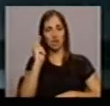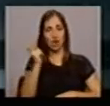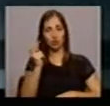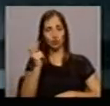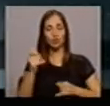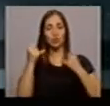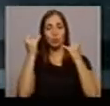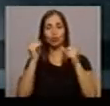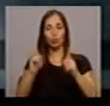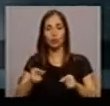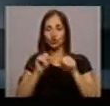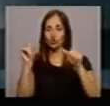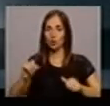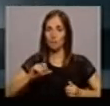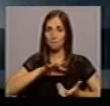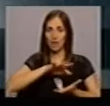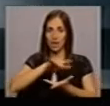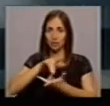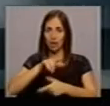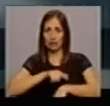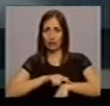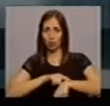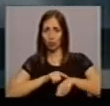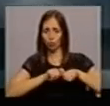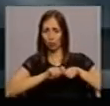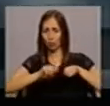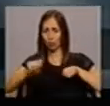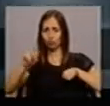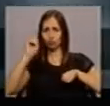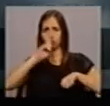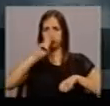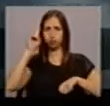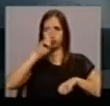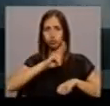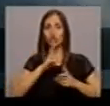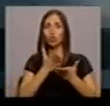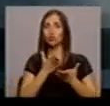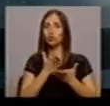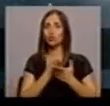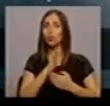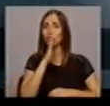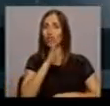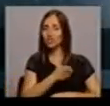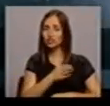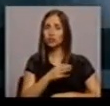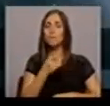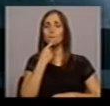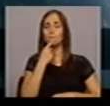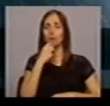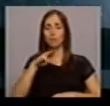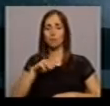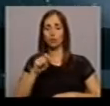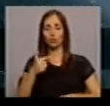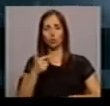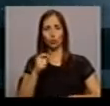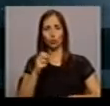uma faixa etária muito grande para este tipo de estudos. E o que nos diz este estudo é que, e o que nos dizem estes meteoritos é que, não,